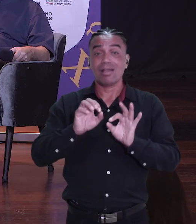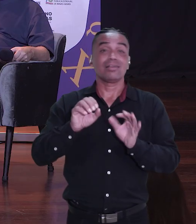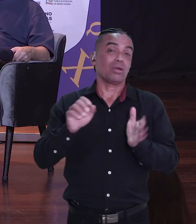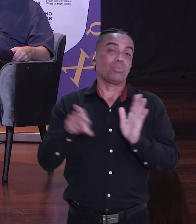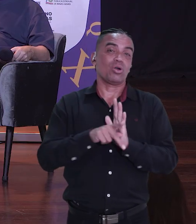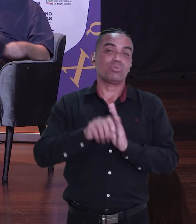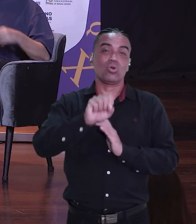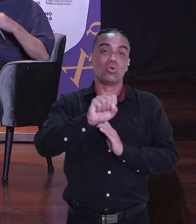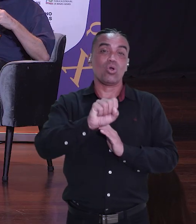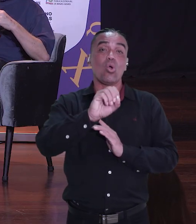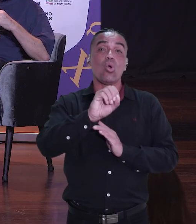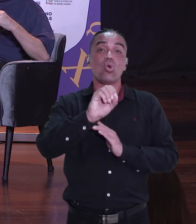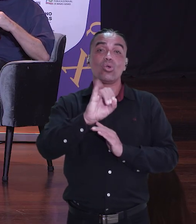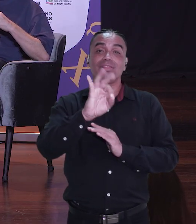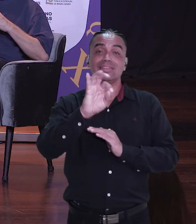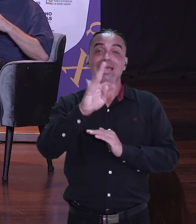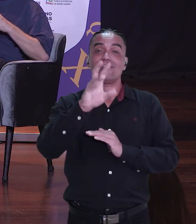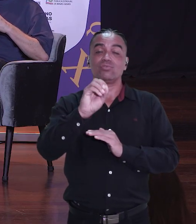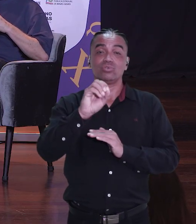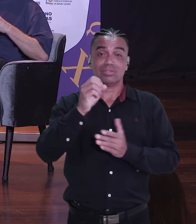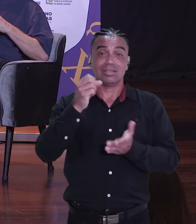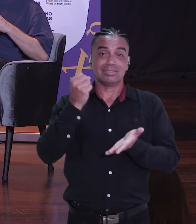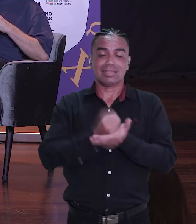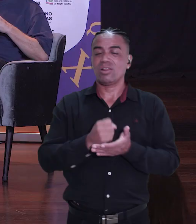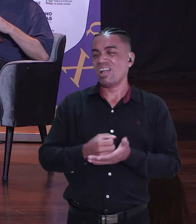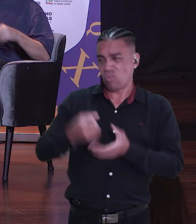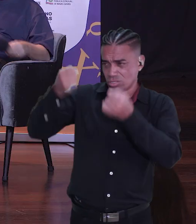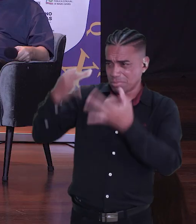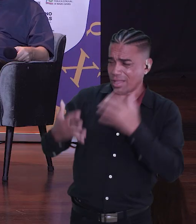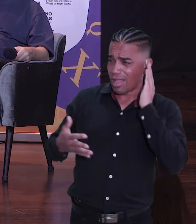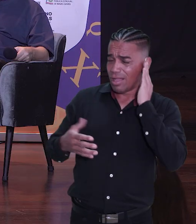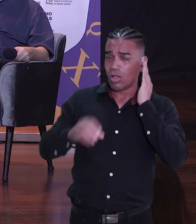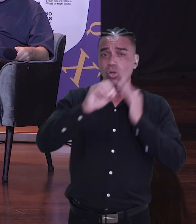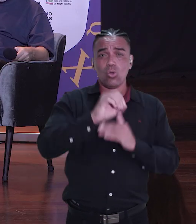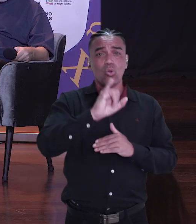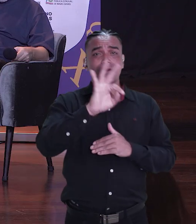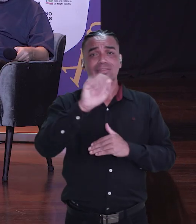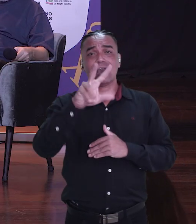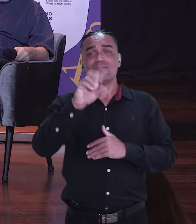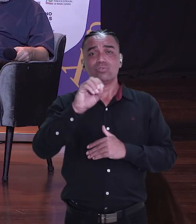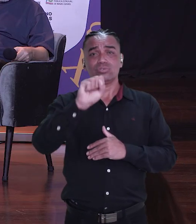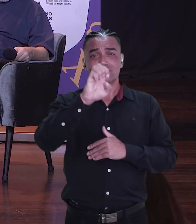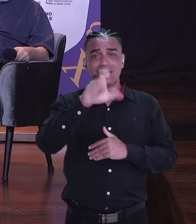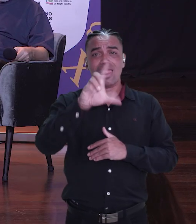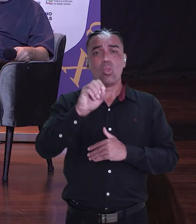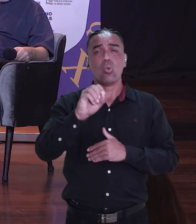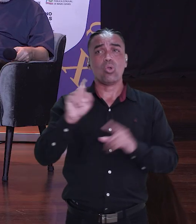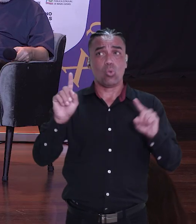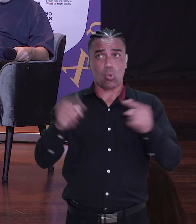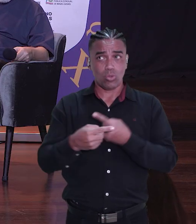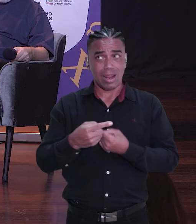Como o 8º selo. Né? Isso tem que contar? Você conta? Eu vou contar em poucas palavras o que é o 8º selo. O